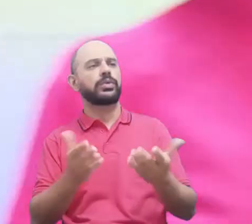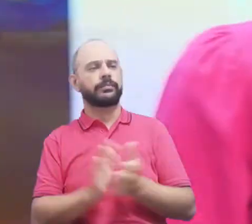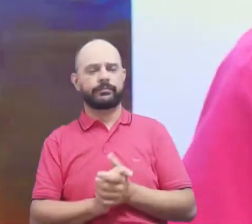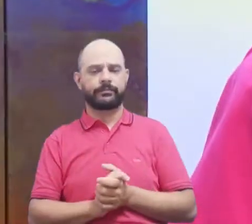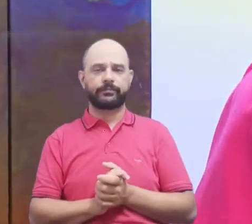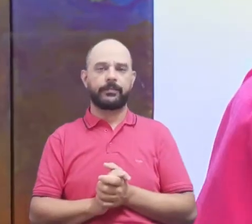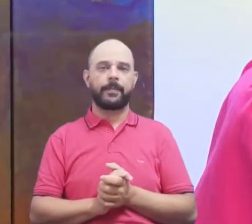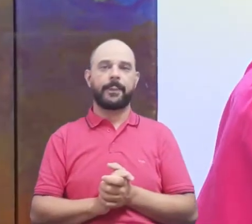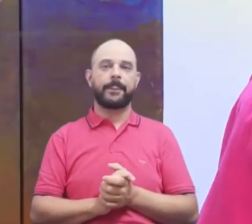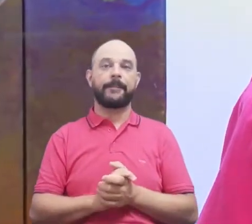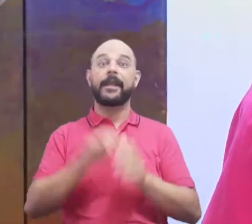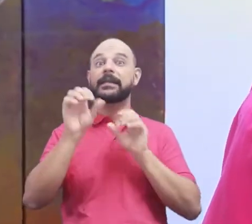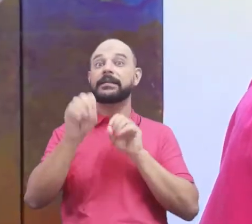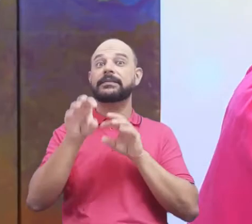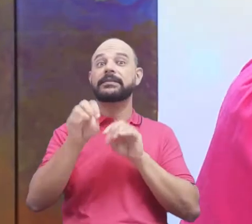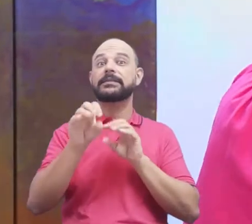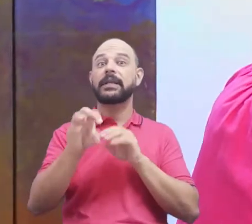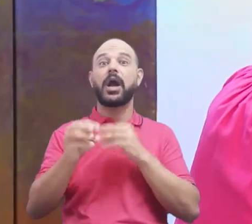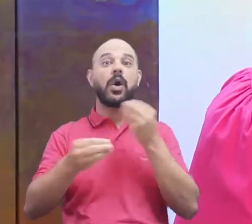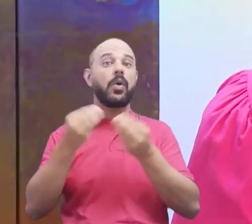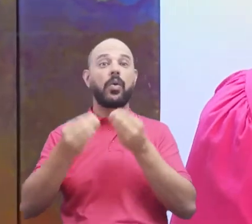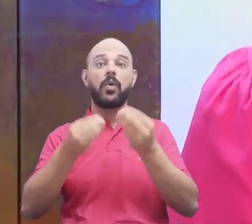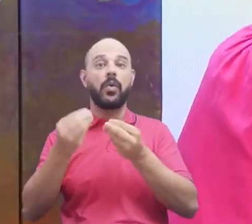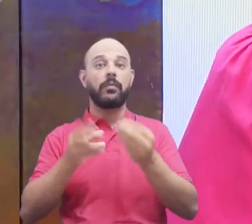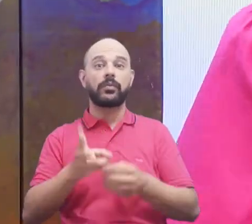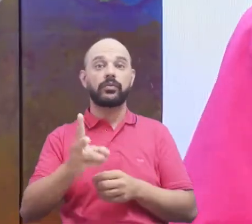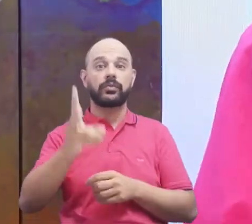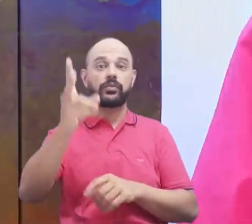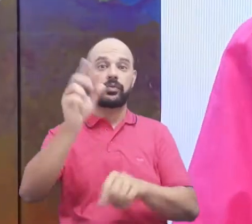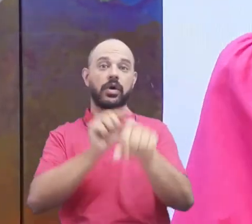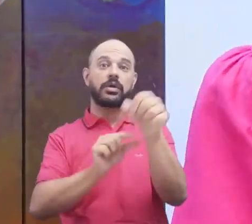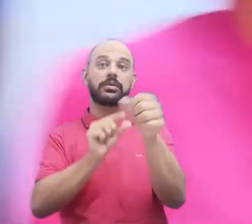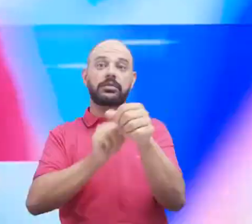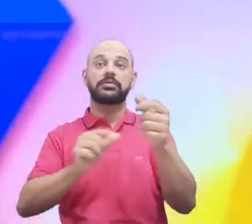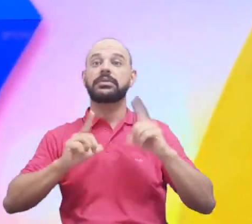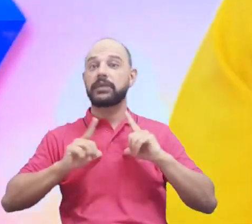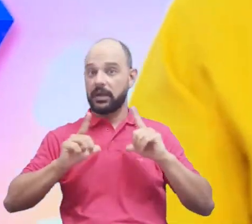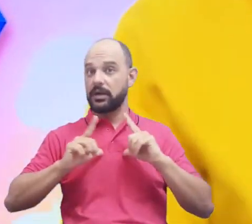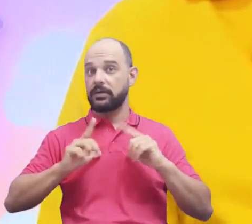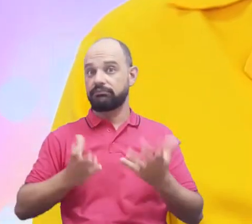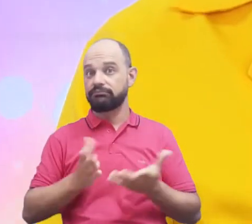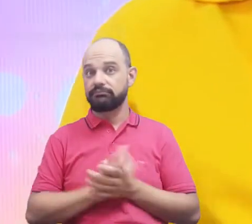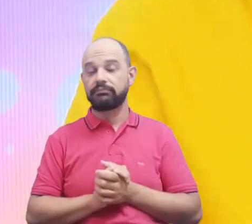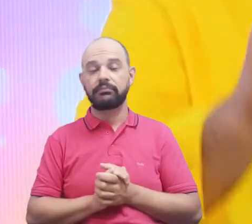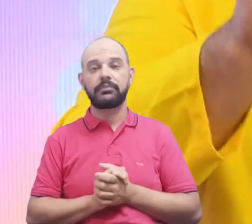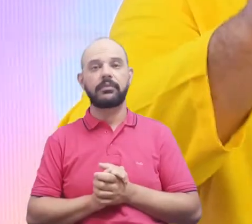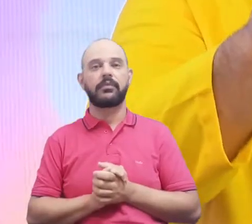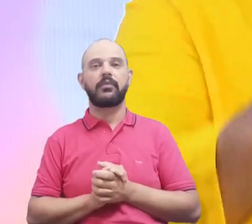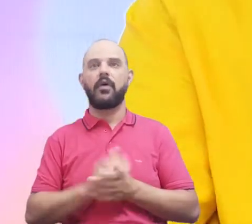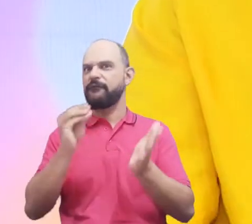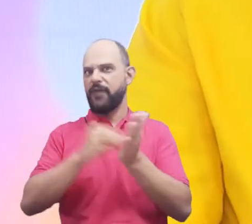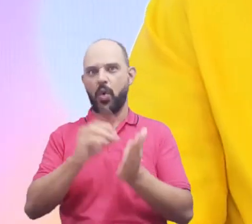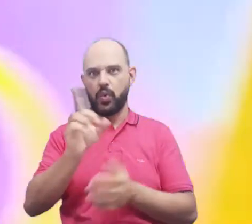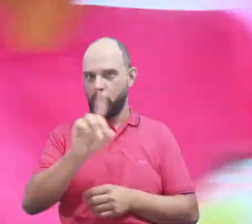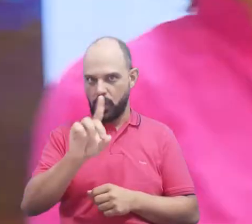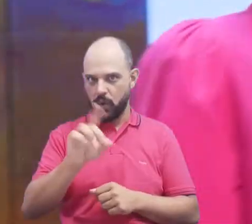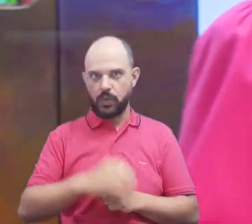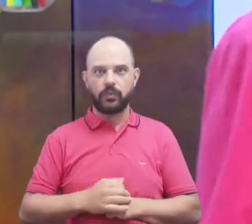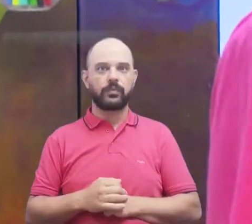seria? Ensinar pra gente como conservar as peças que já temos. Ah, não faltou